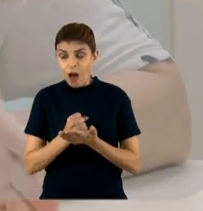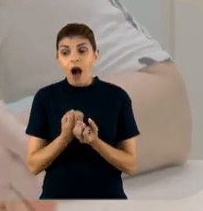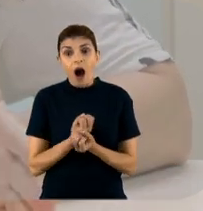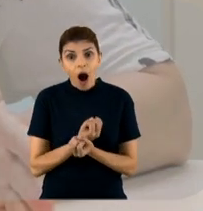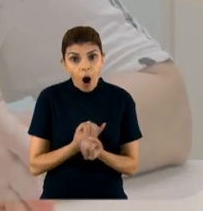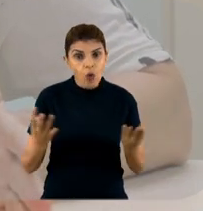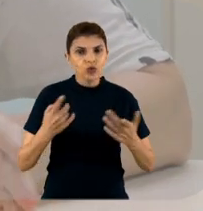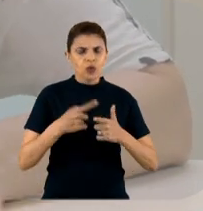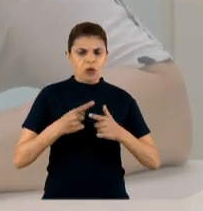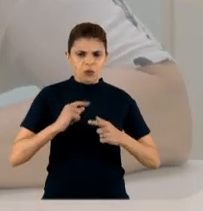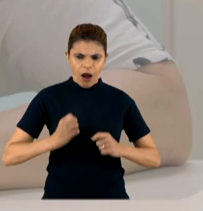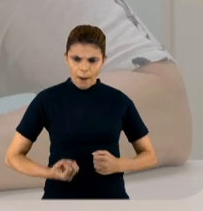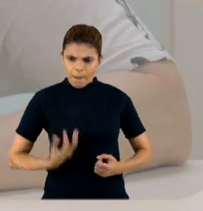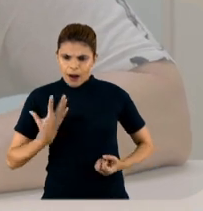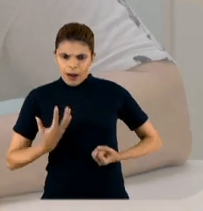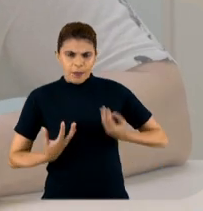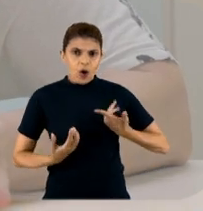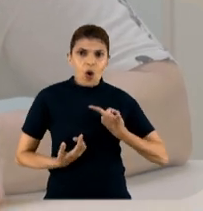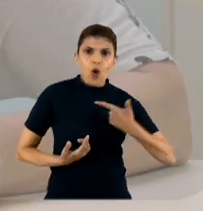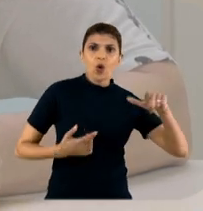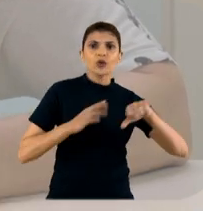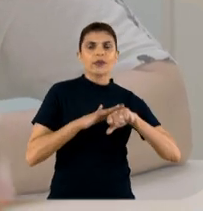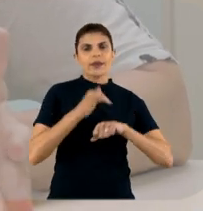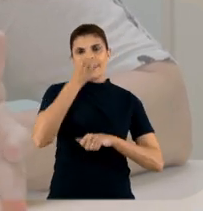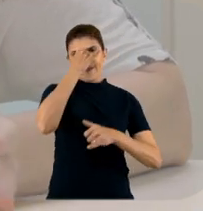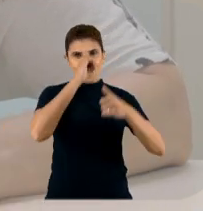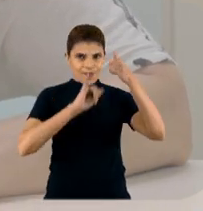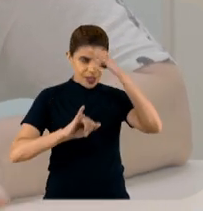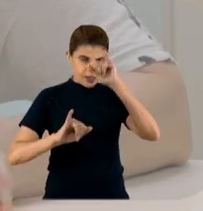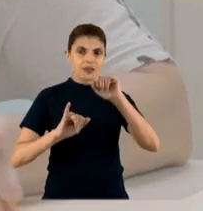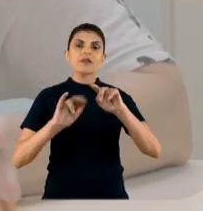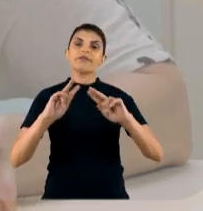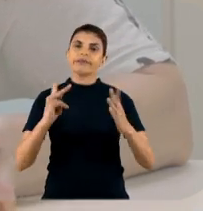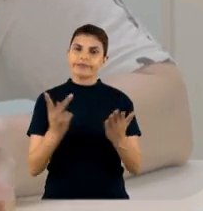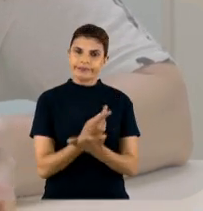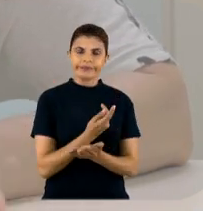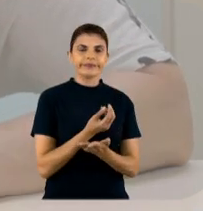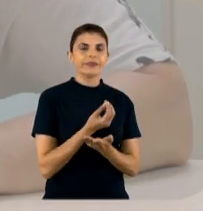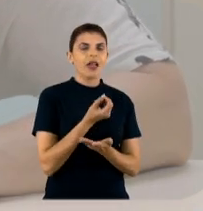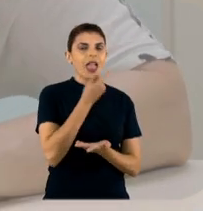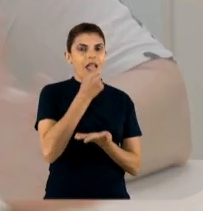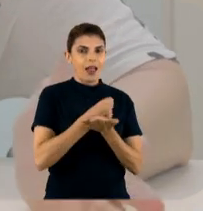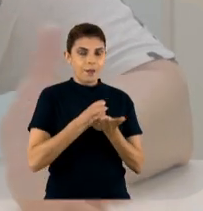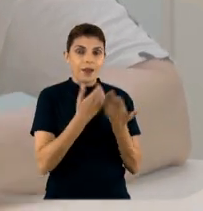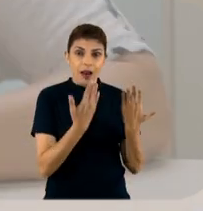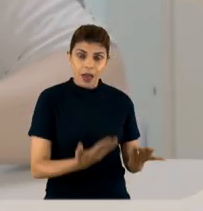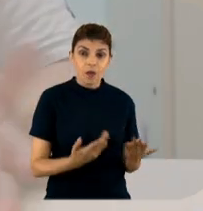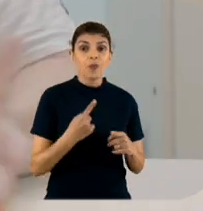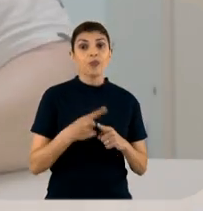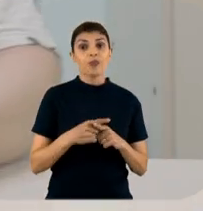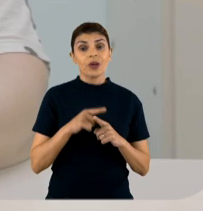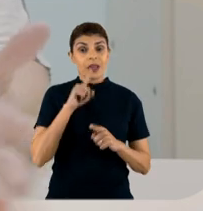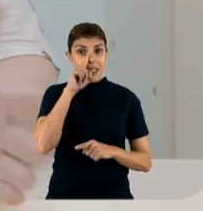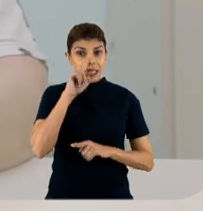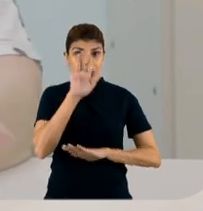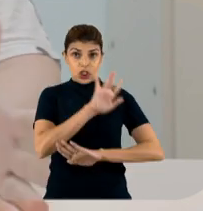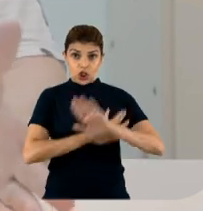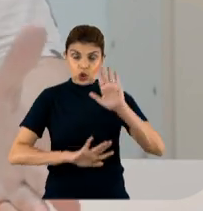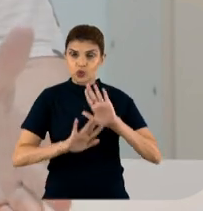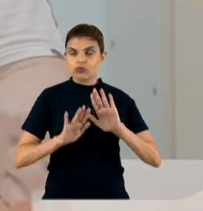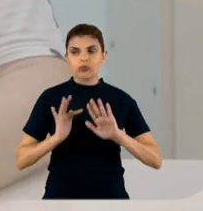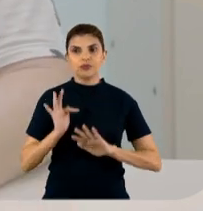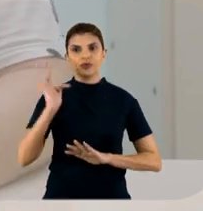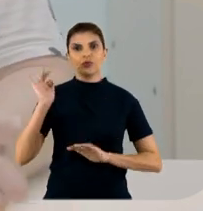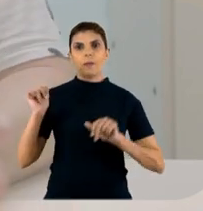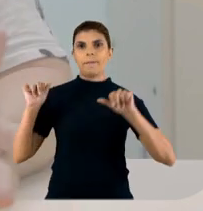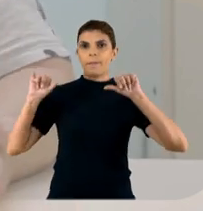conta de alguns desses efeitos colaterais que T sido eh evitado o uso em casos leves porque o risco benefício do uso fica